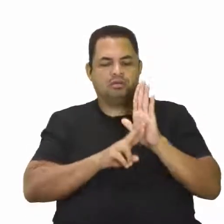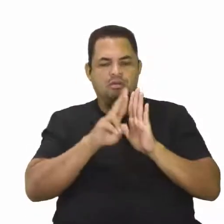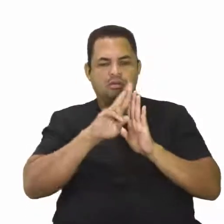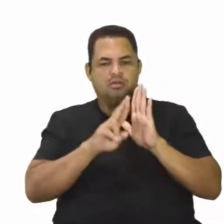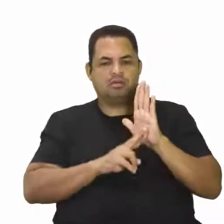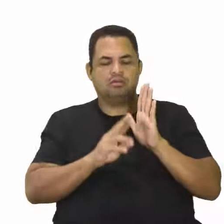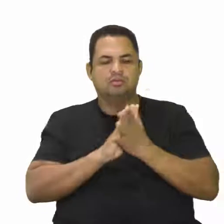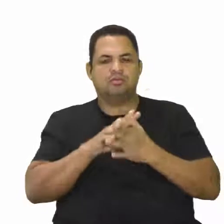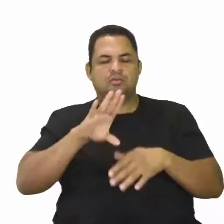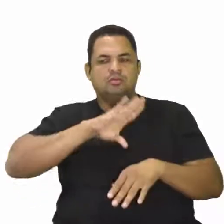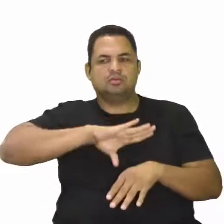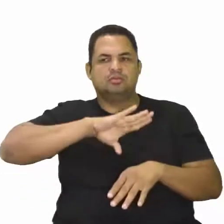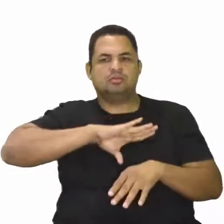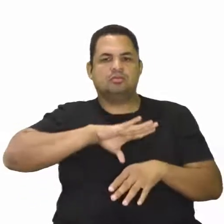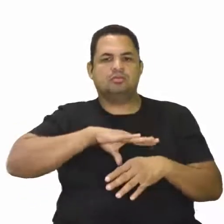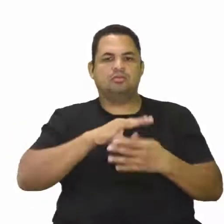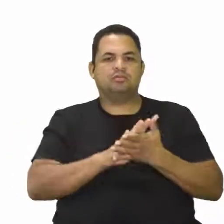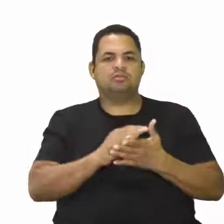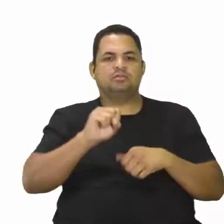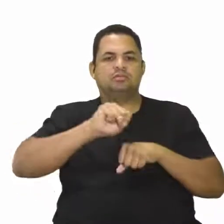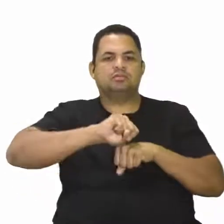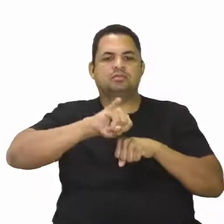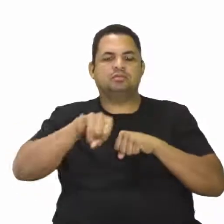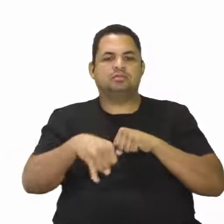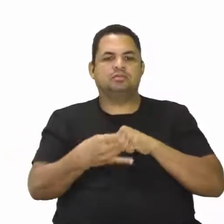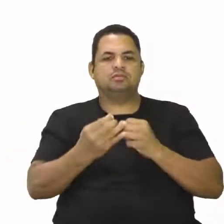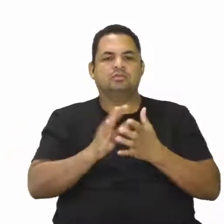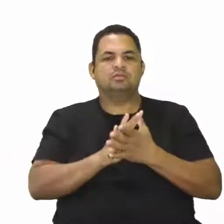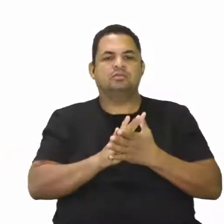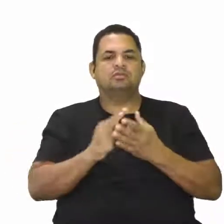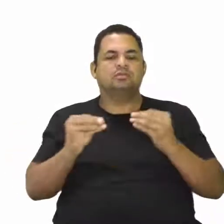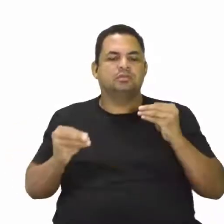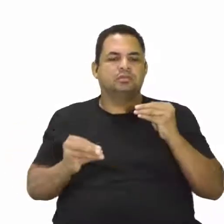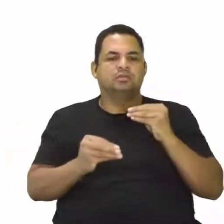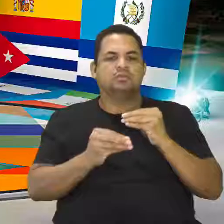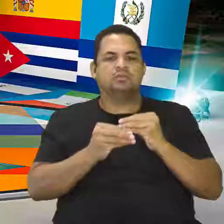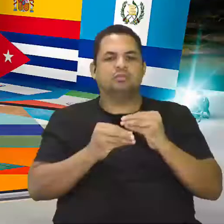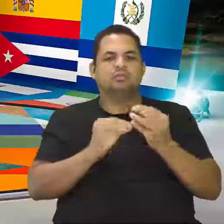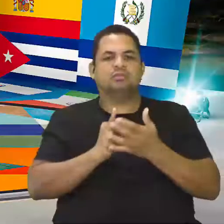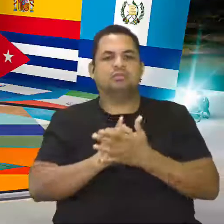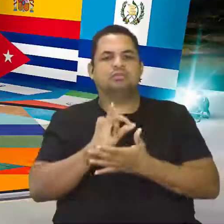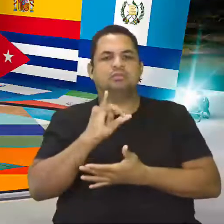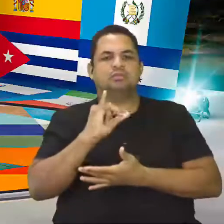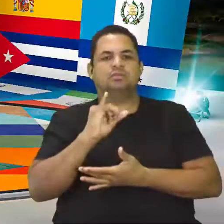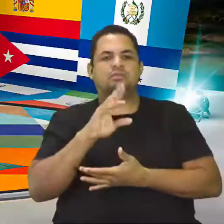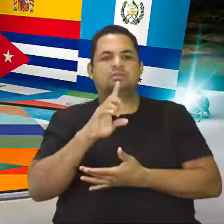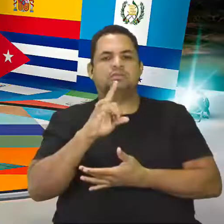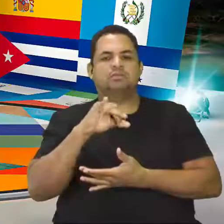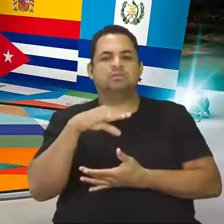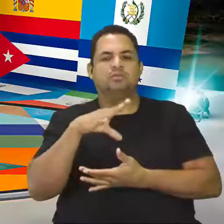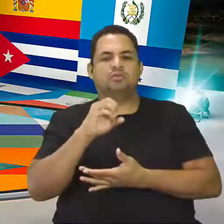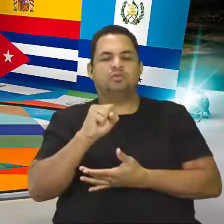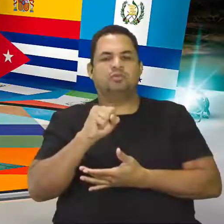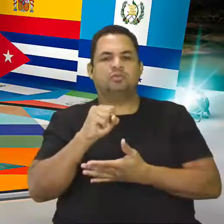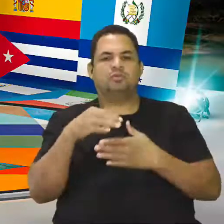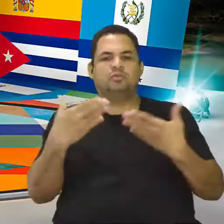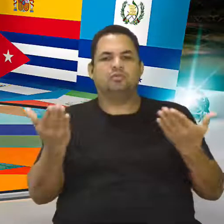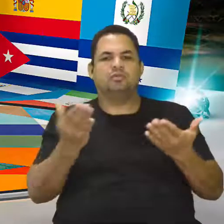mesminha. Que são aqueles adjetivos acrescidos do íssimo. Isso,